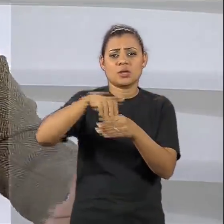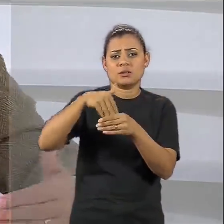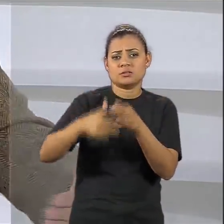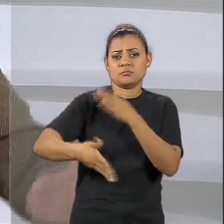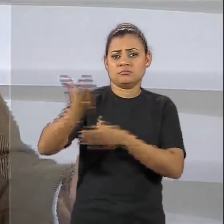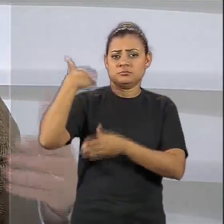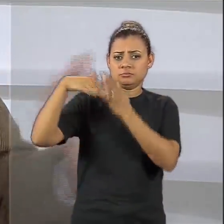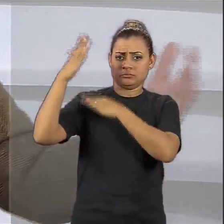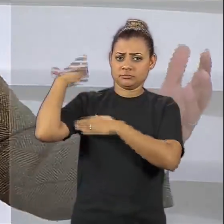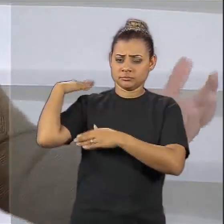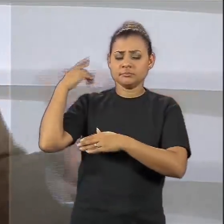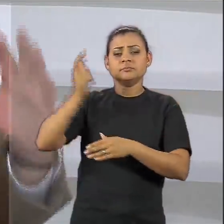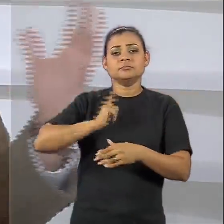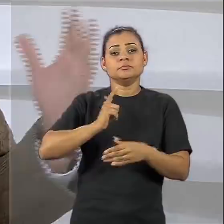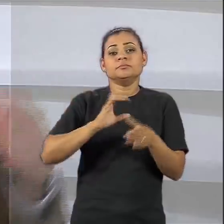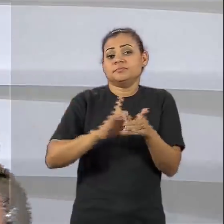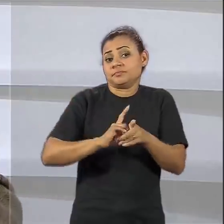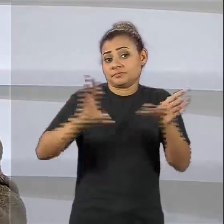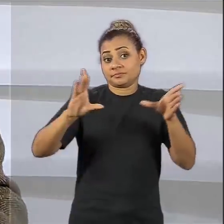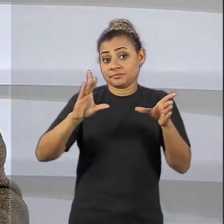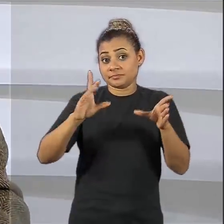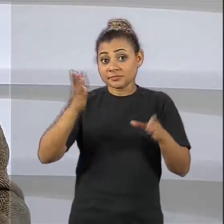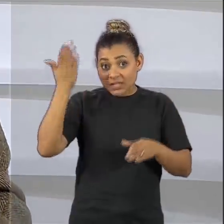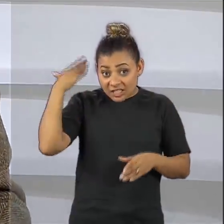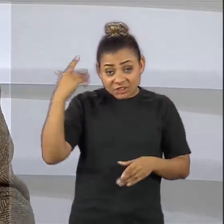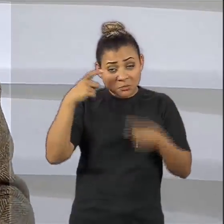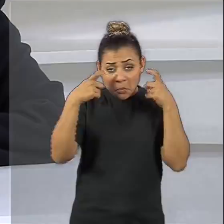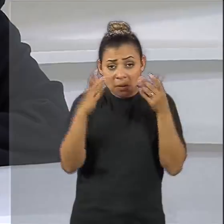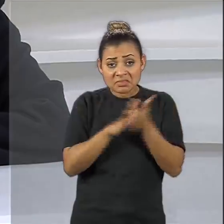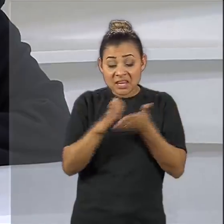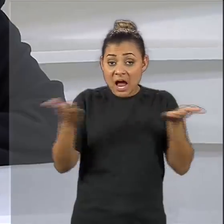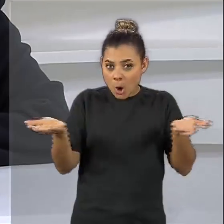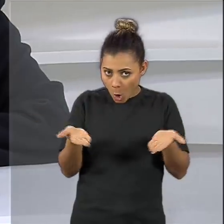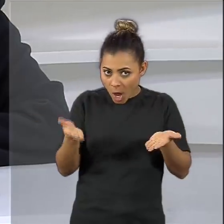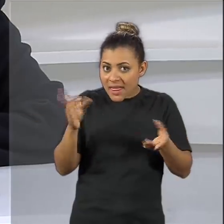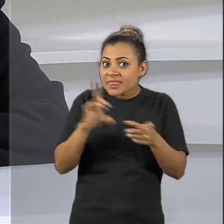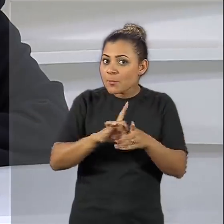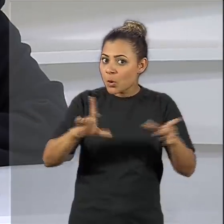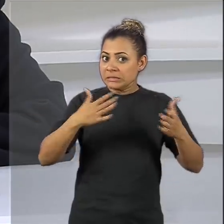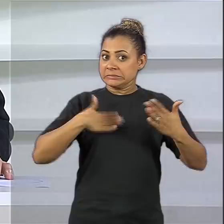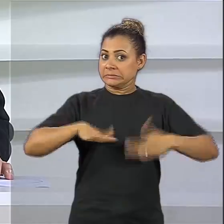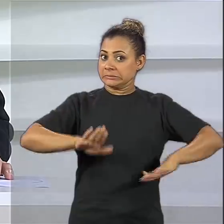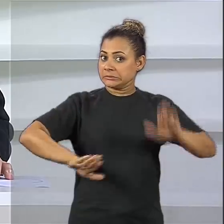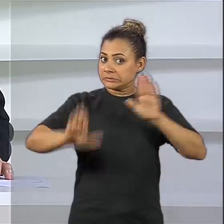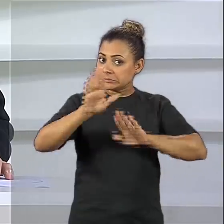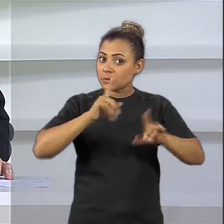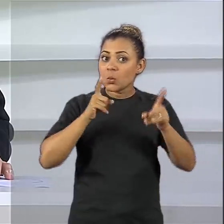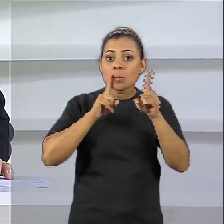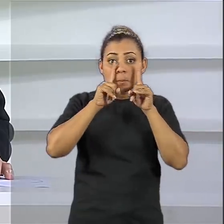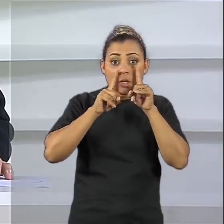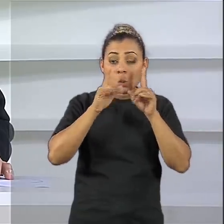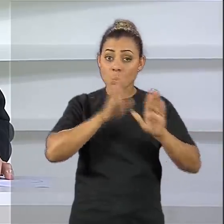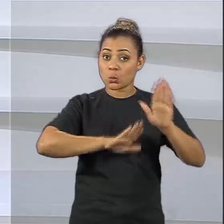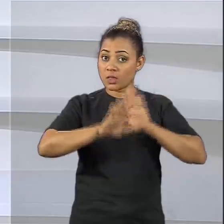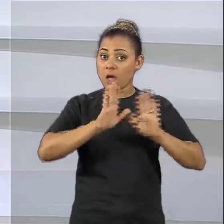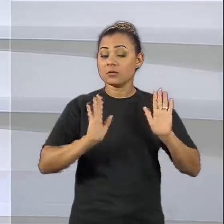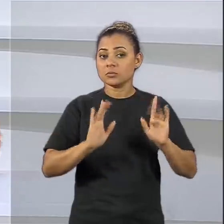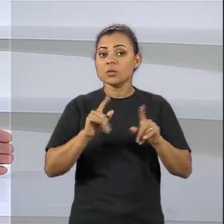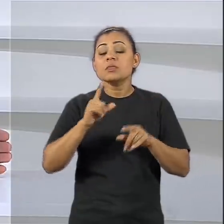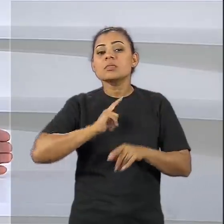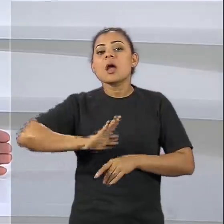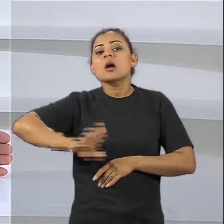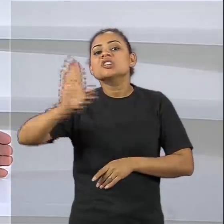está em jogo, na outra nós não estávamos tão preocupados. Mas eu acredito que esses candidatos que são